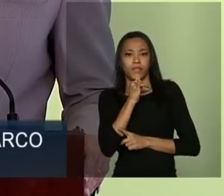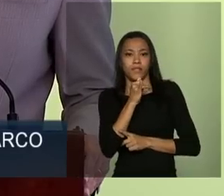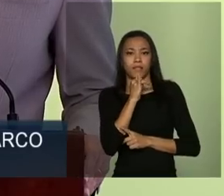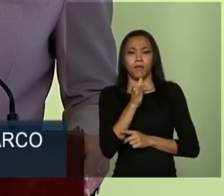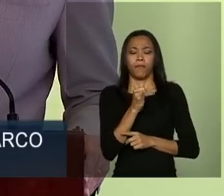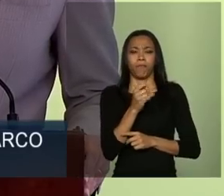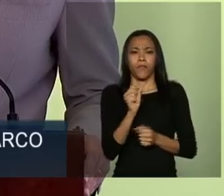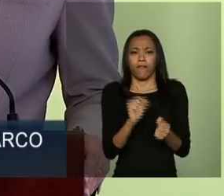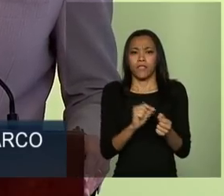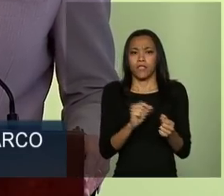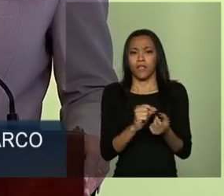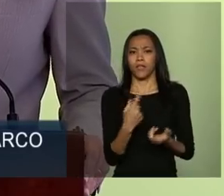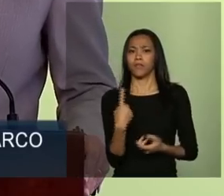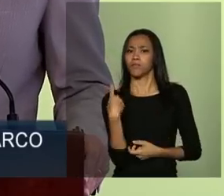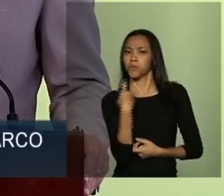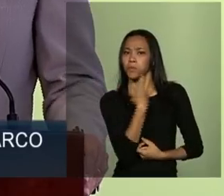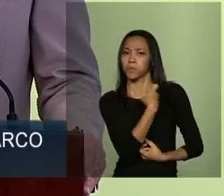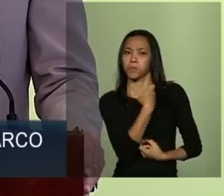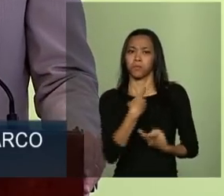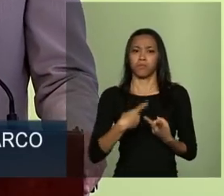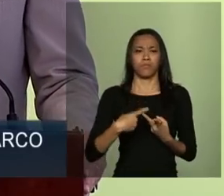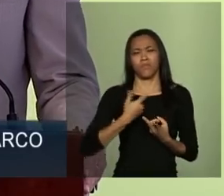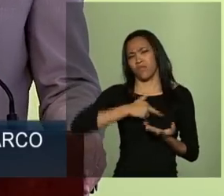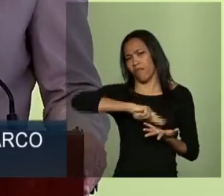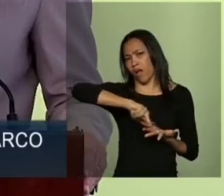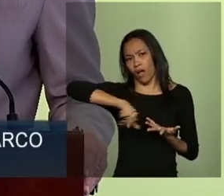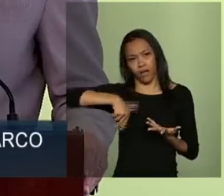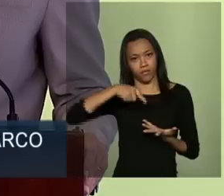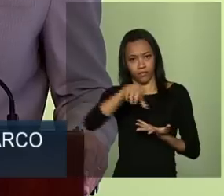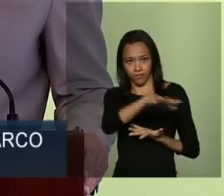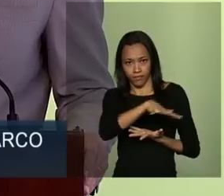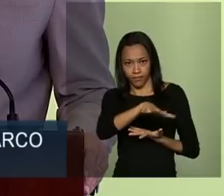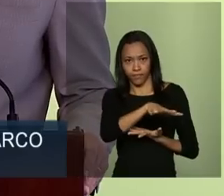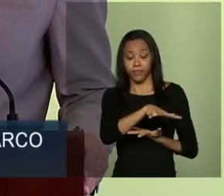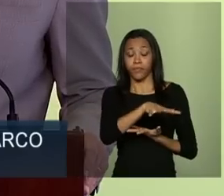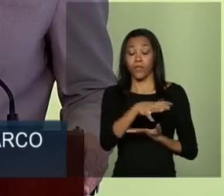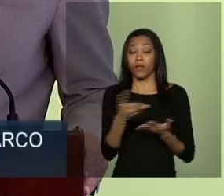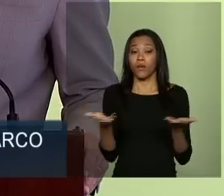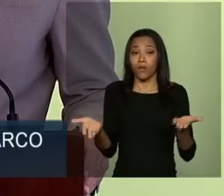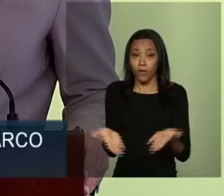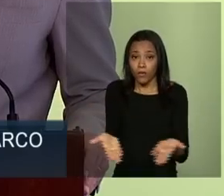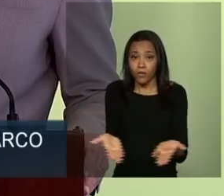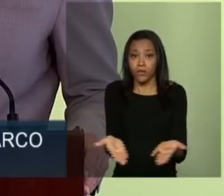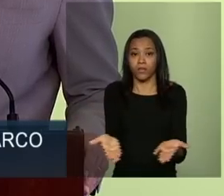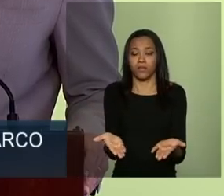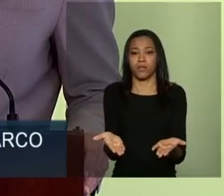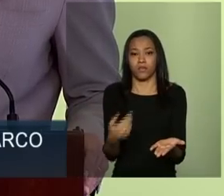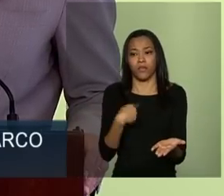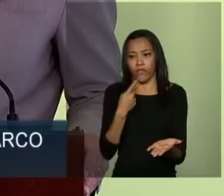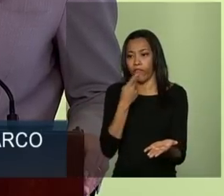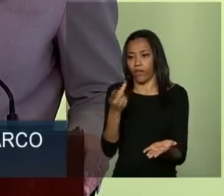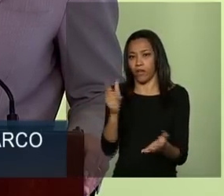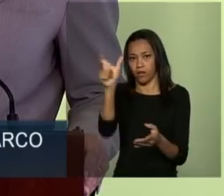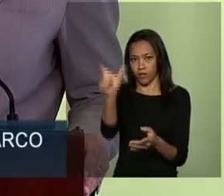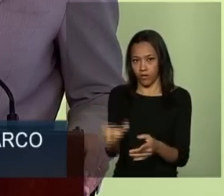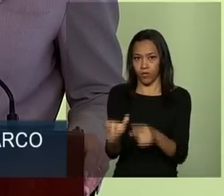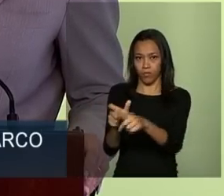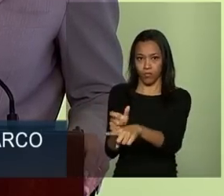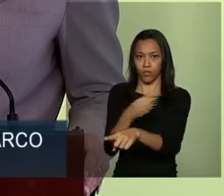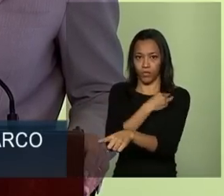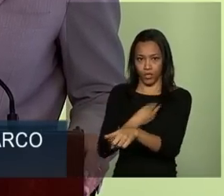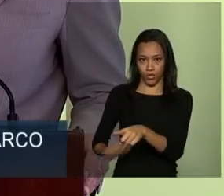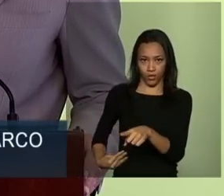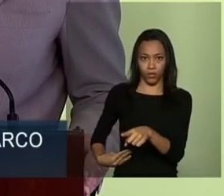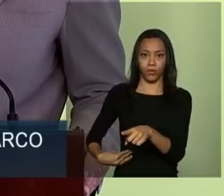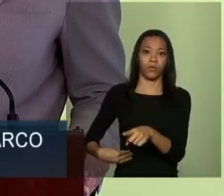higiene, perfume e outras atividades. Hoje, aliás, ministro Armando Monteiro, os jornais